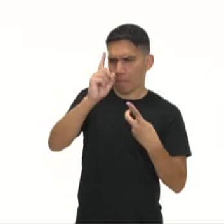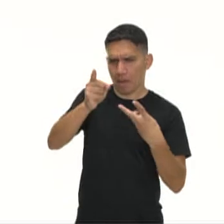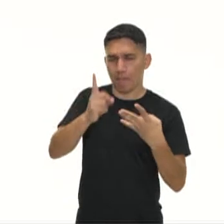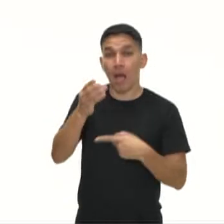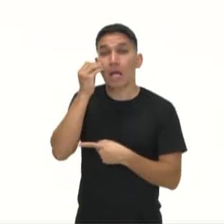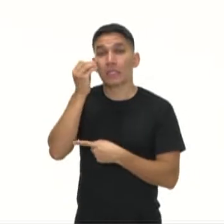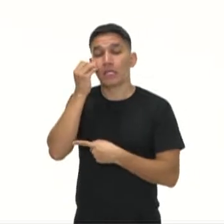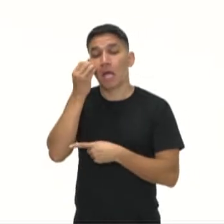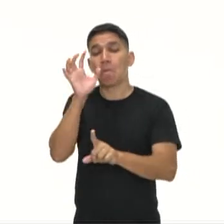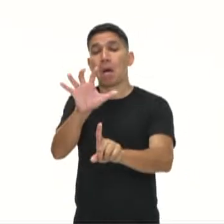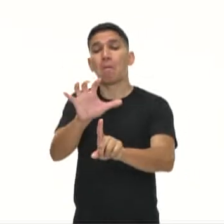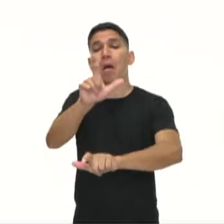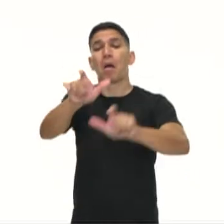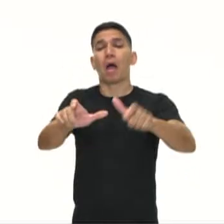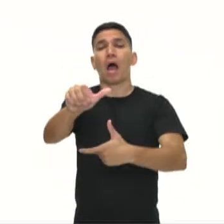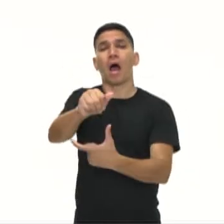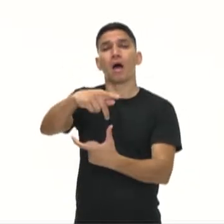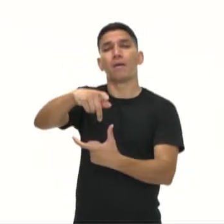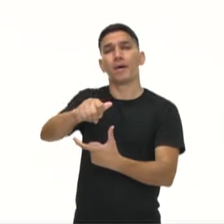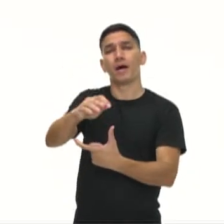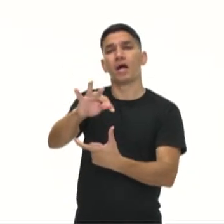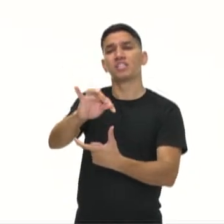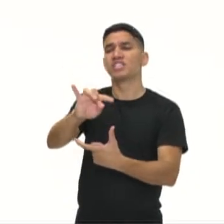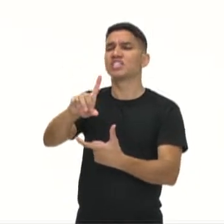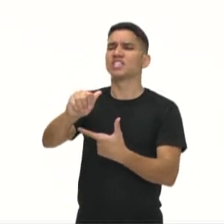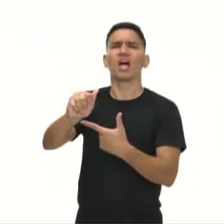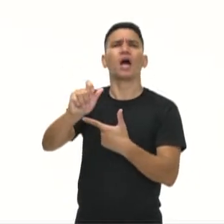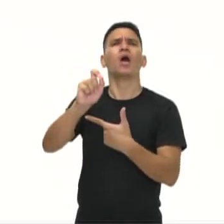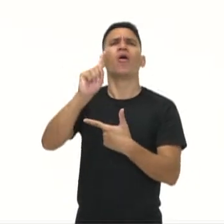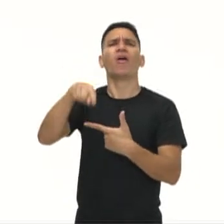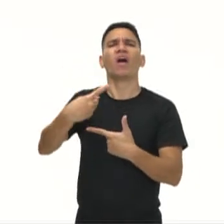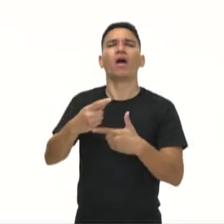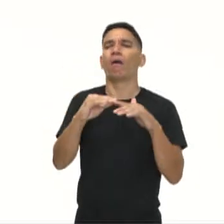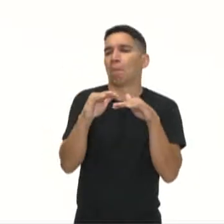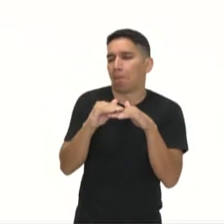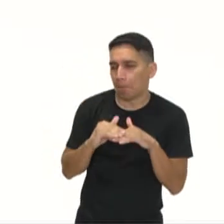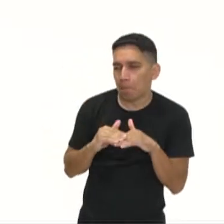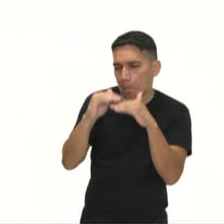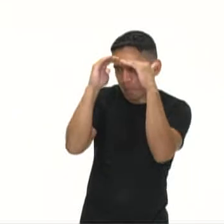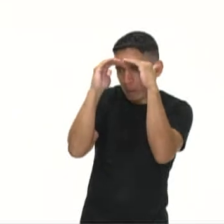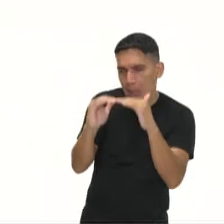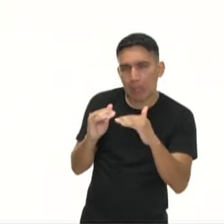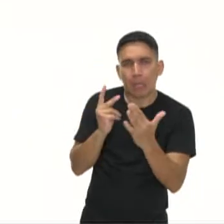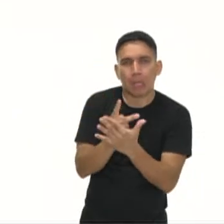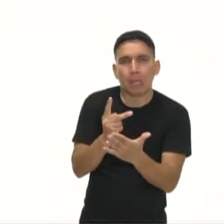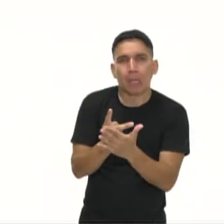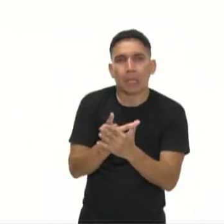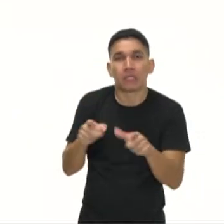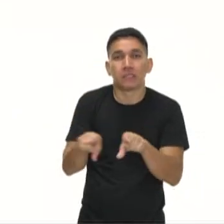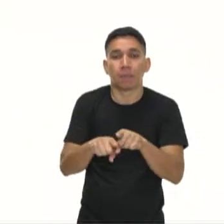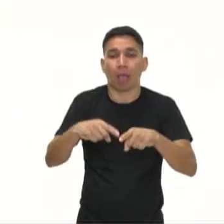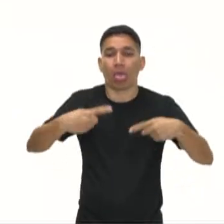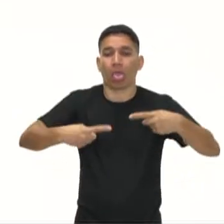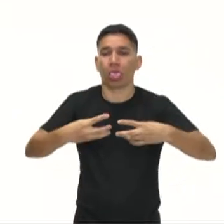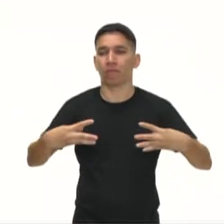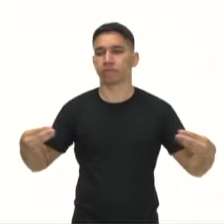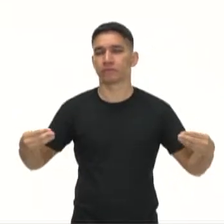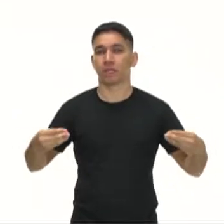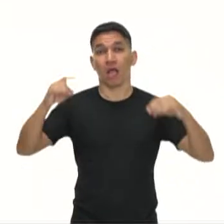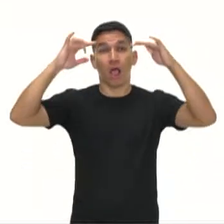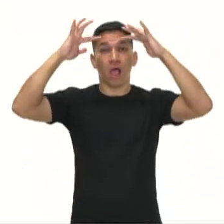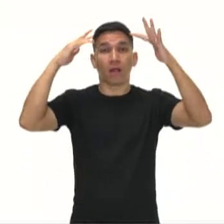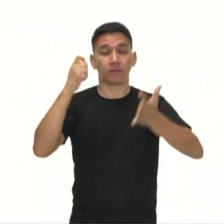povo à apatia, à obediência passiva e à despolitização. Reflita e escreva em seu